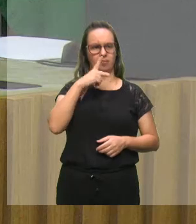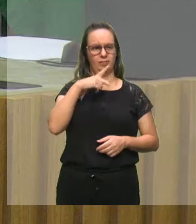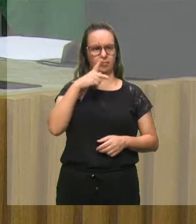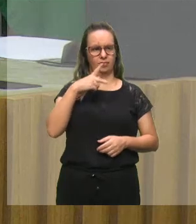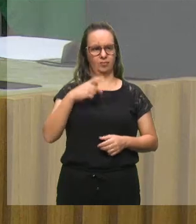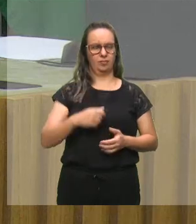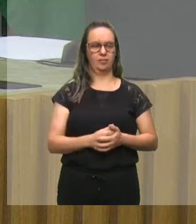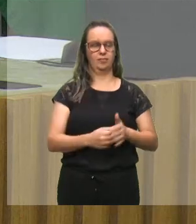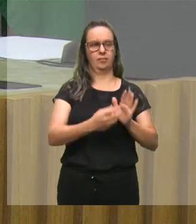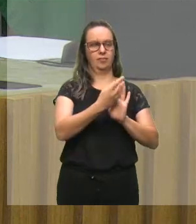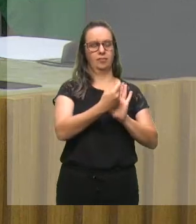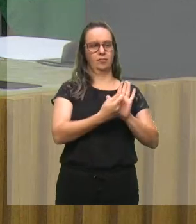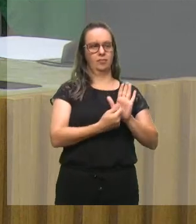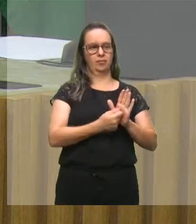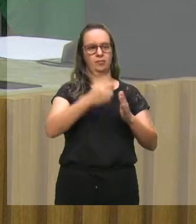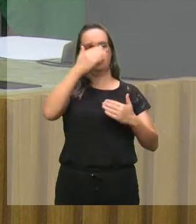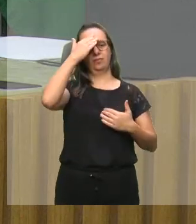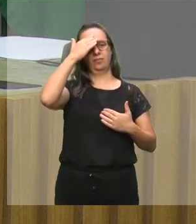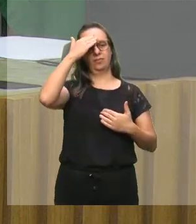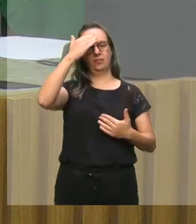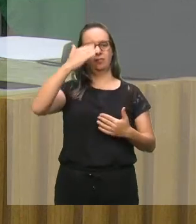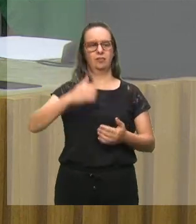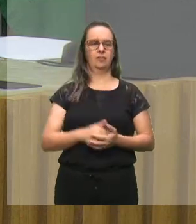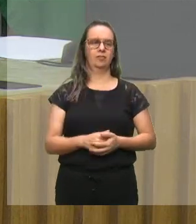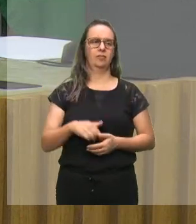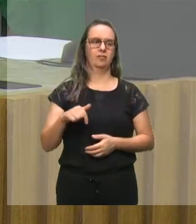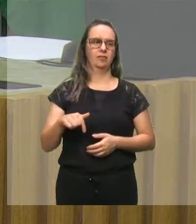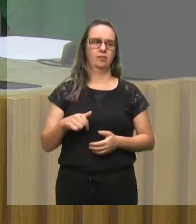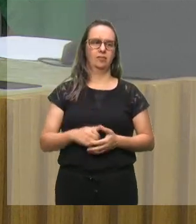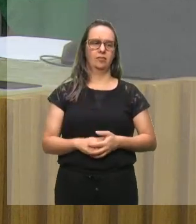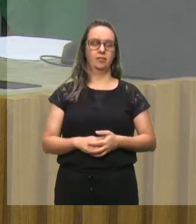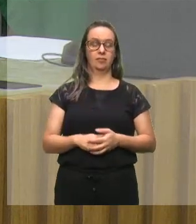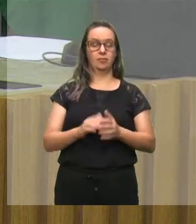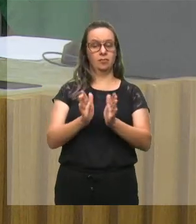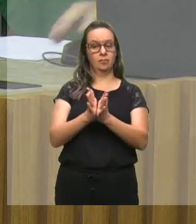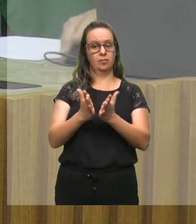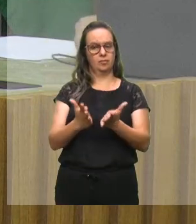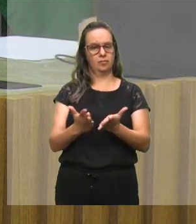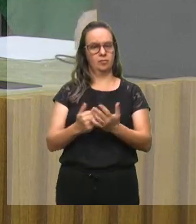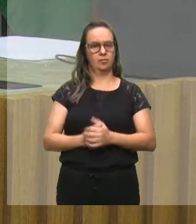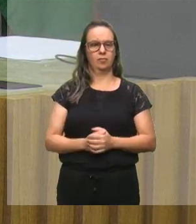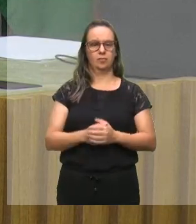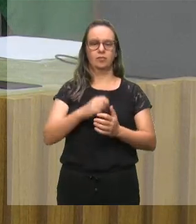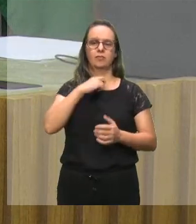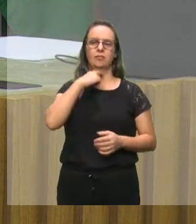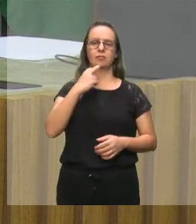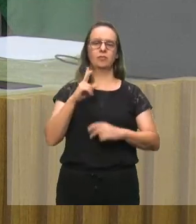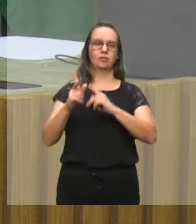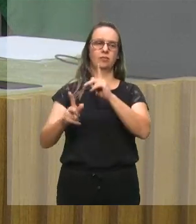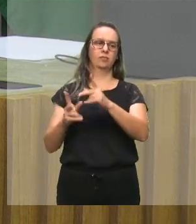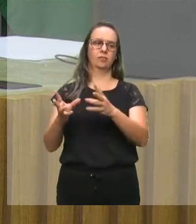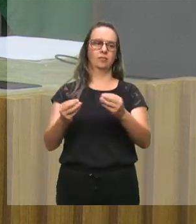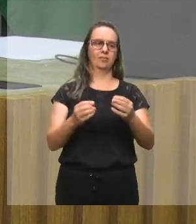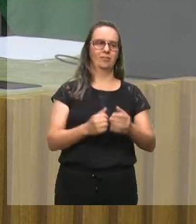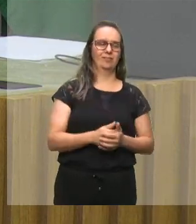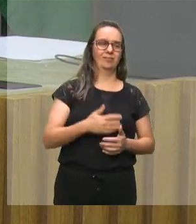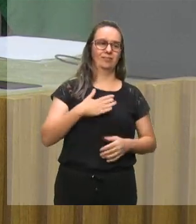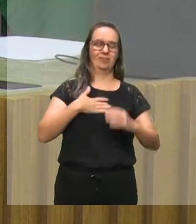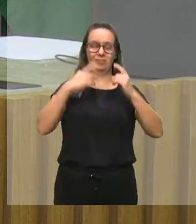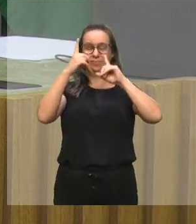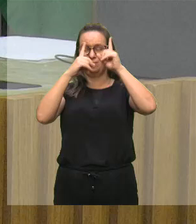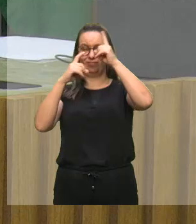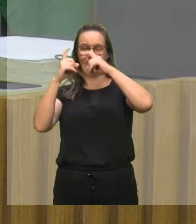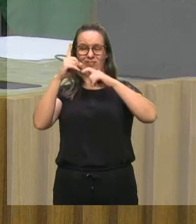esse orçamento, agradecer a oportunidade de vocês estar ouvindo a população. Muito me preocupa ver uma casa vazia, cheia